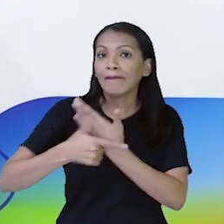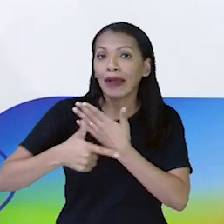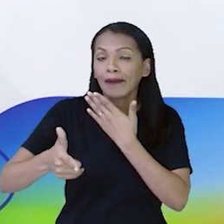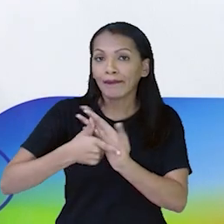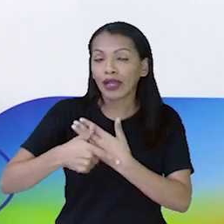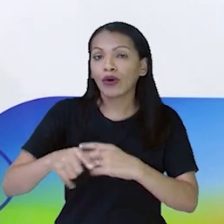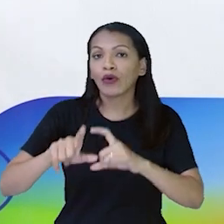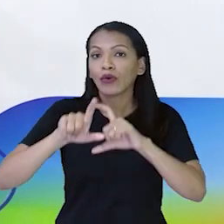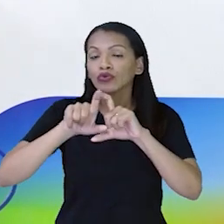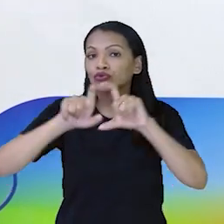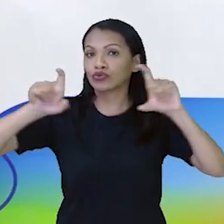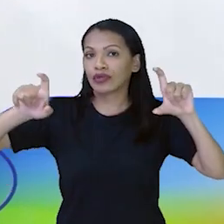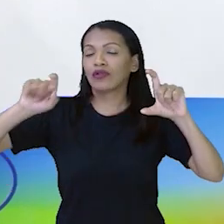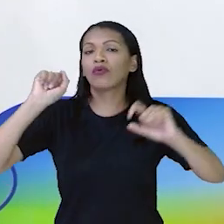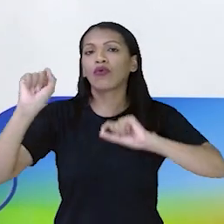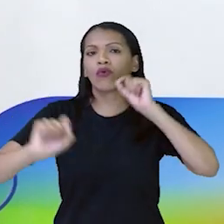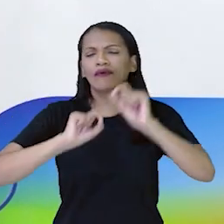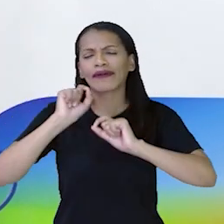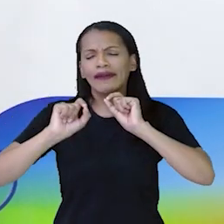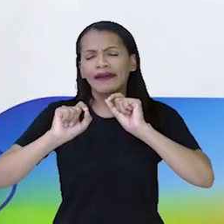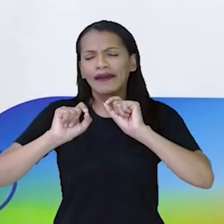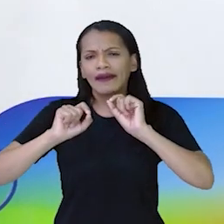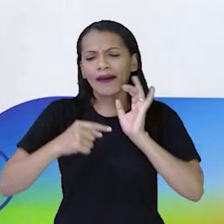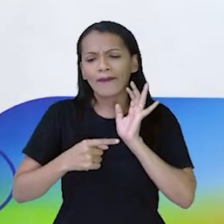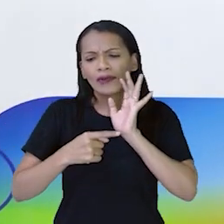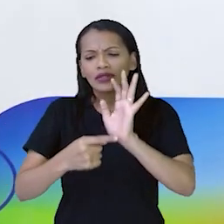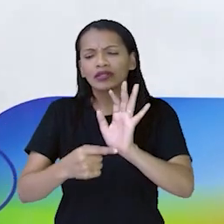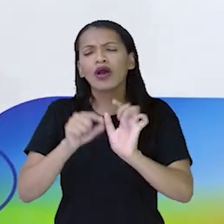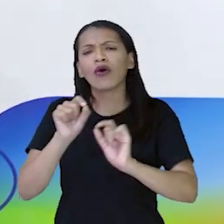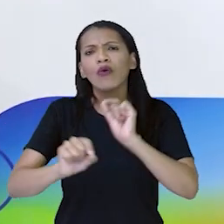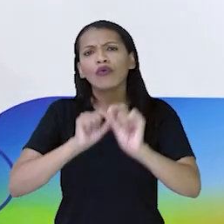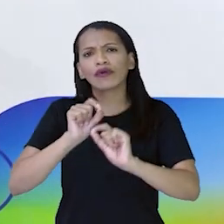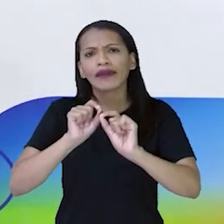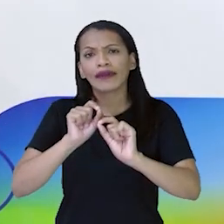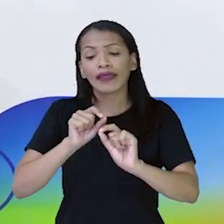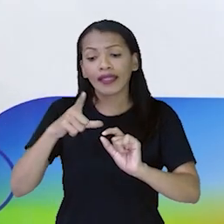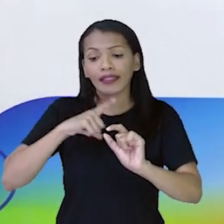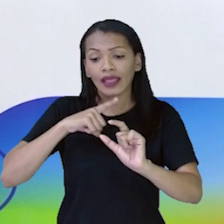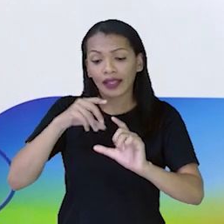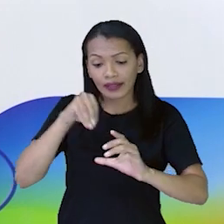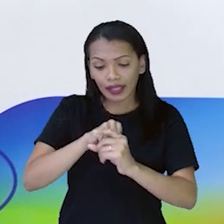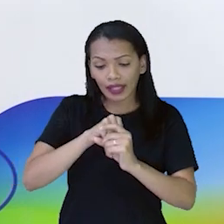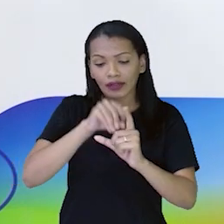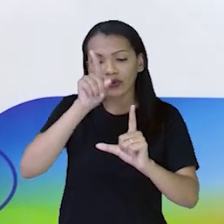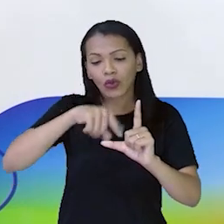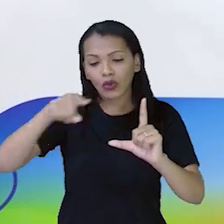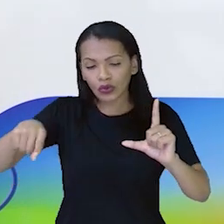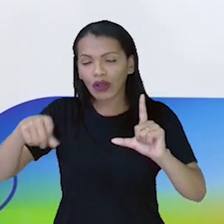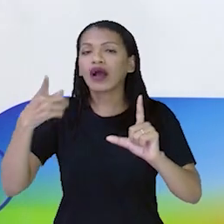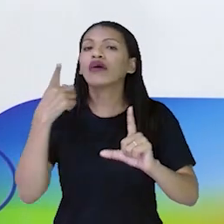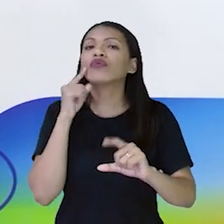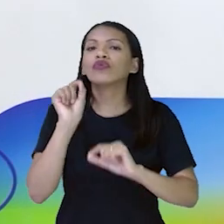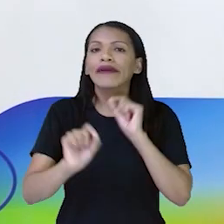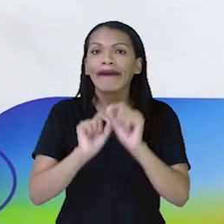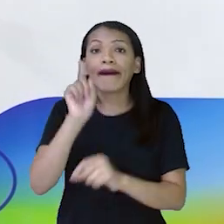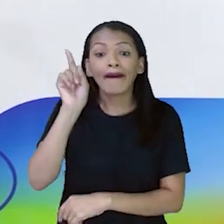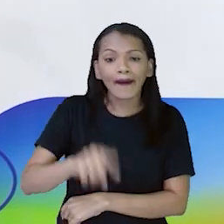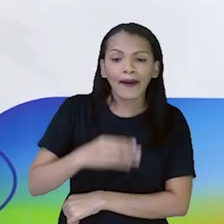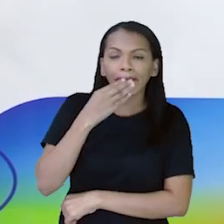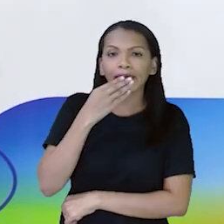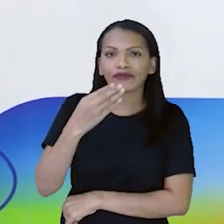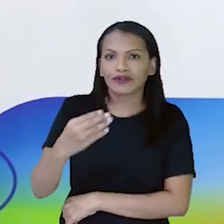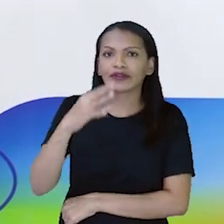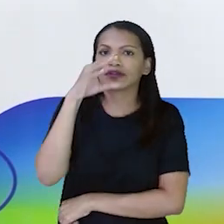para o leitor o que é que vai ser apresentado nesse gráfico. E aqui é o quê? A preferência de sucos da turma do 5º